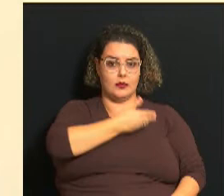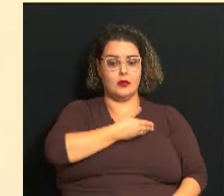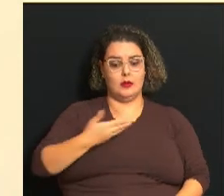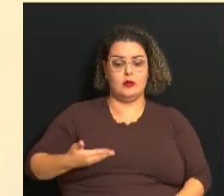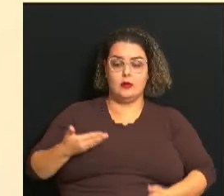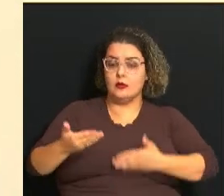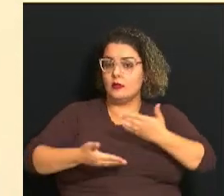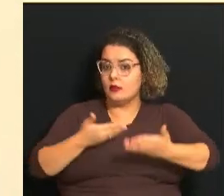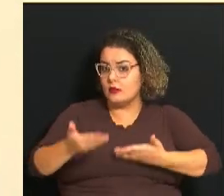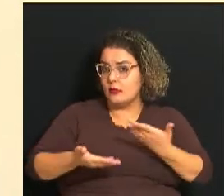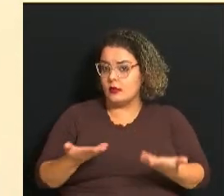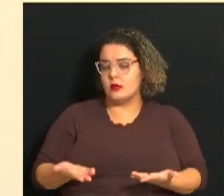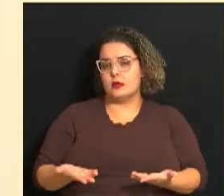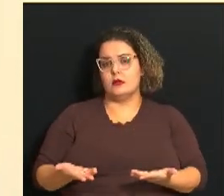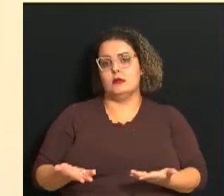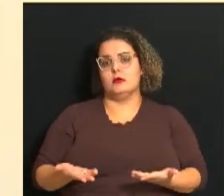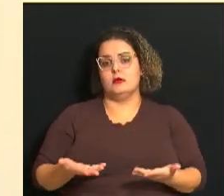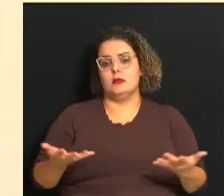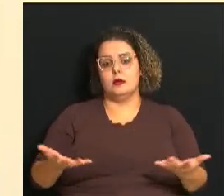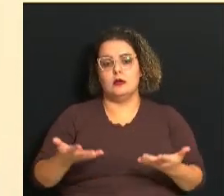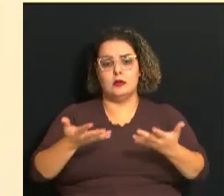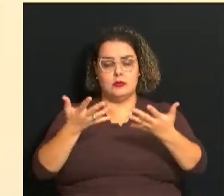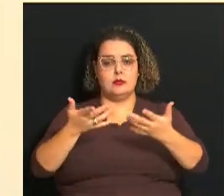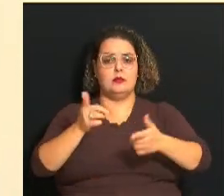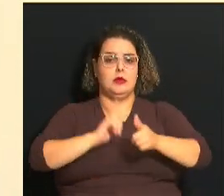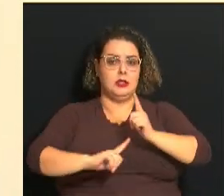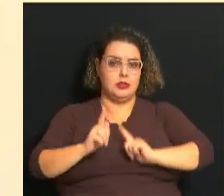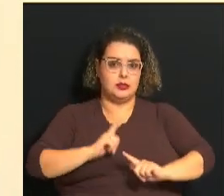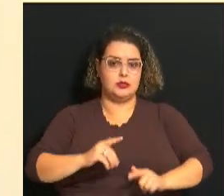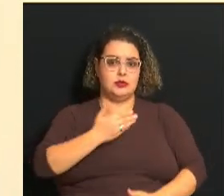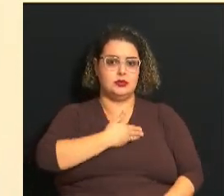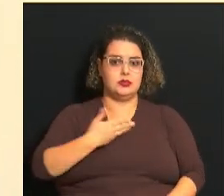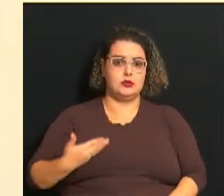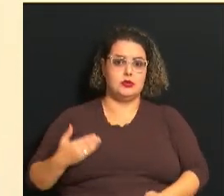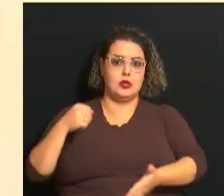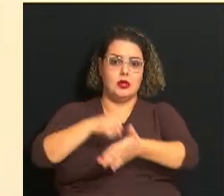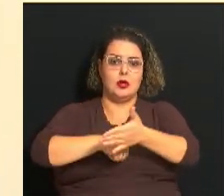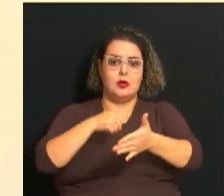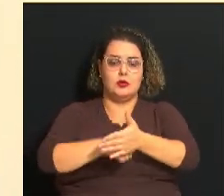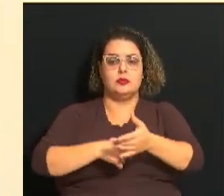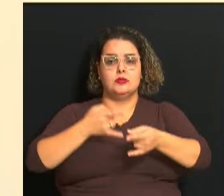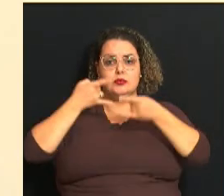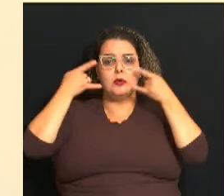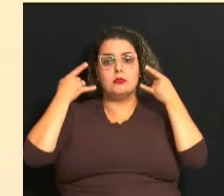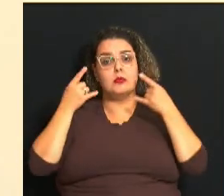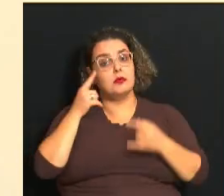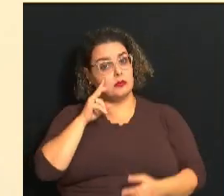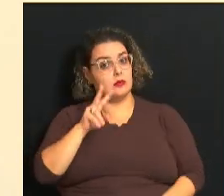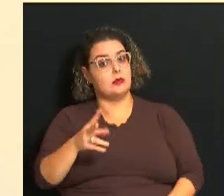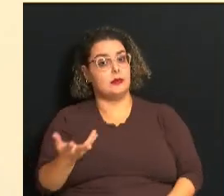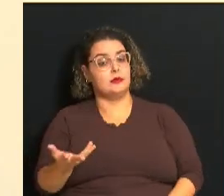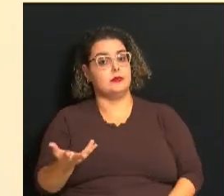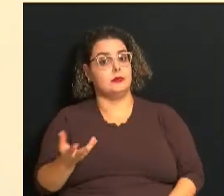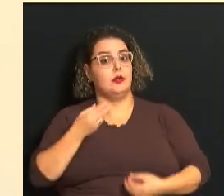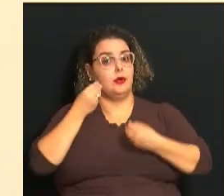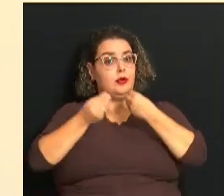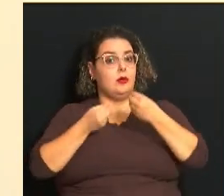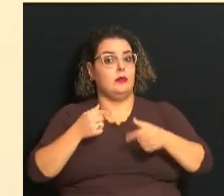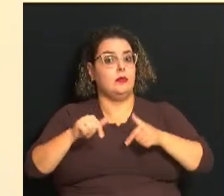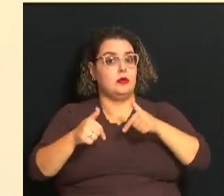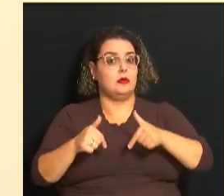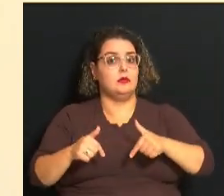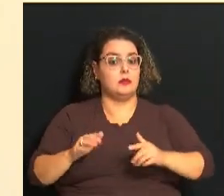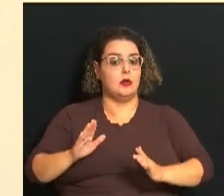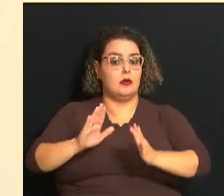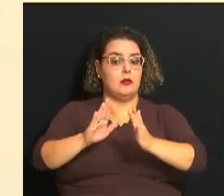ele estaria é contribuindo para a gestão pública ao lutar pela máscara então para você ver né Como que o trabalhador está à frente dos